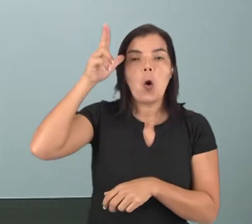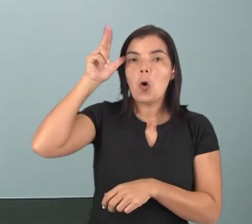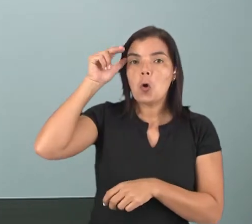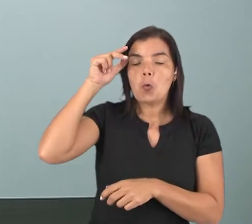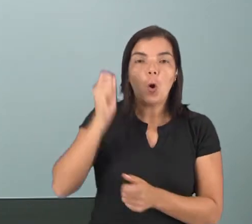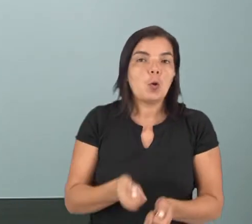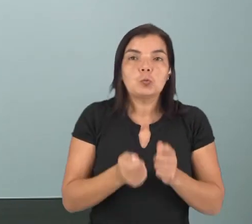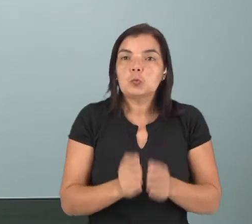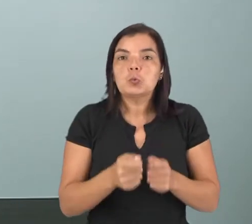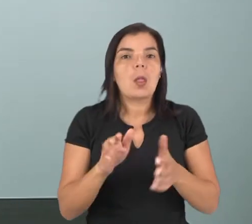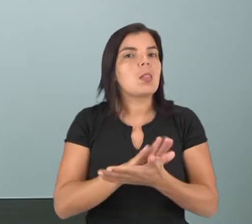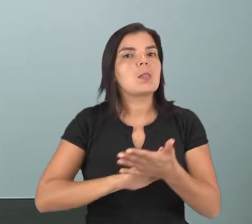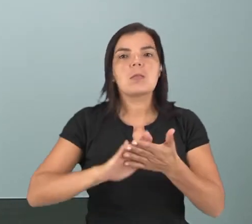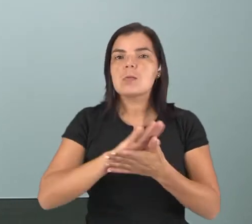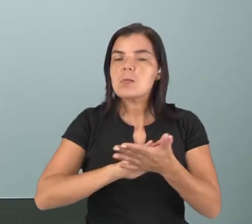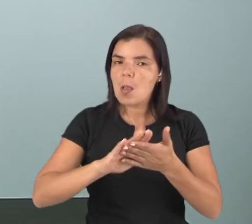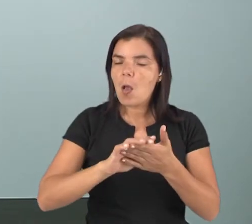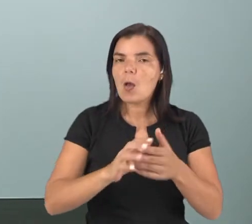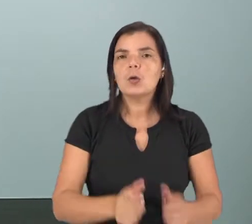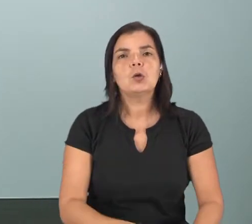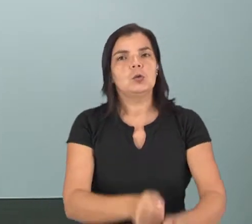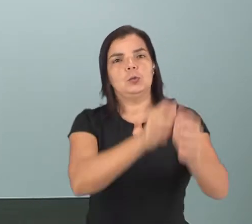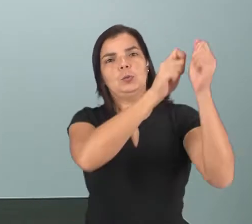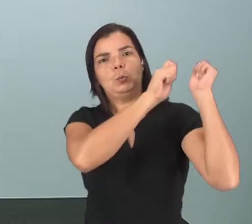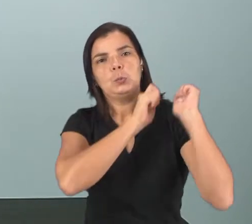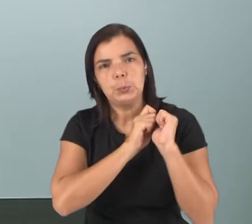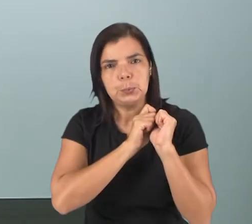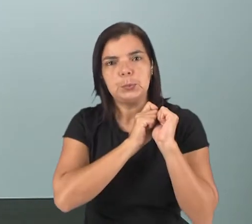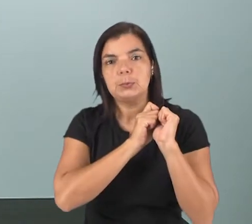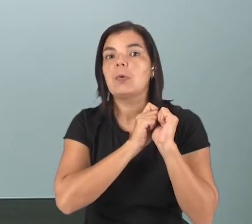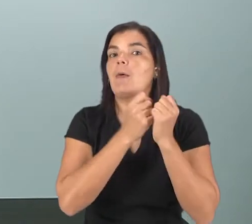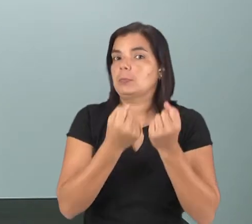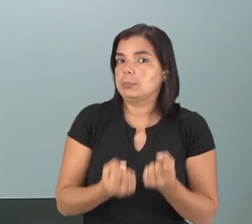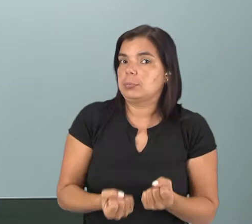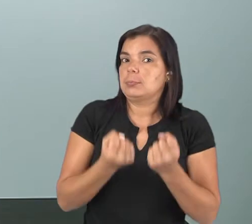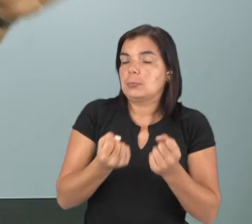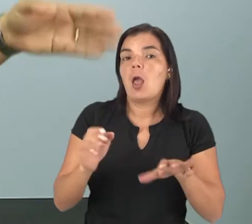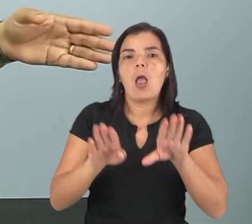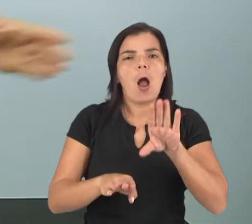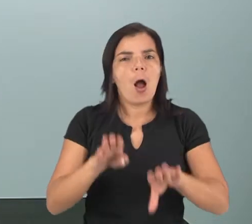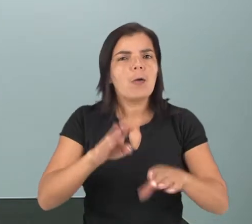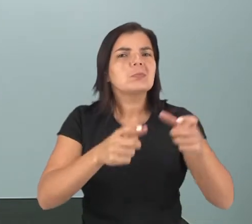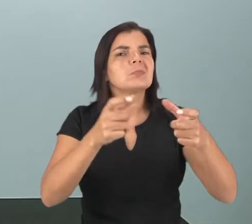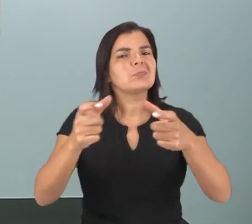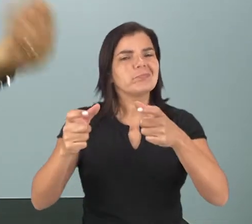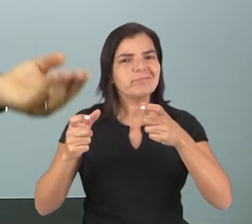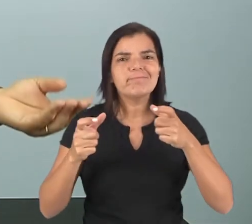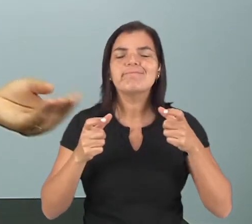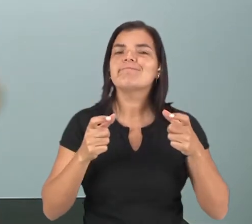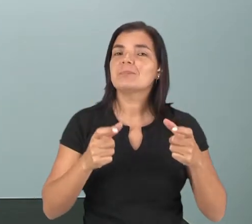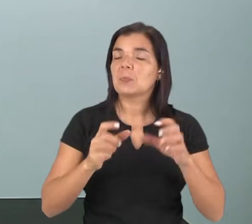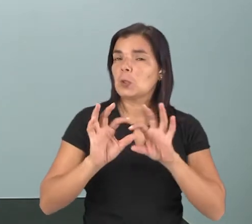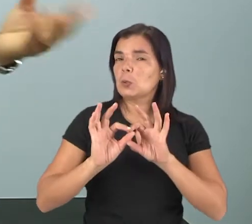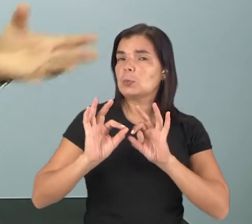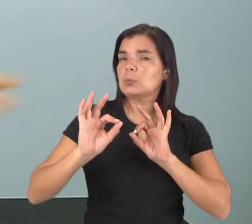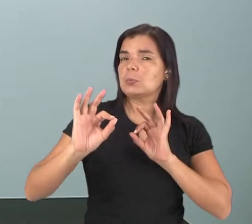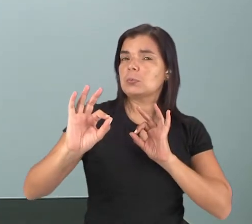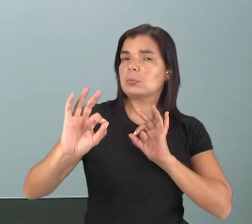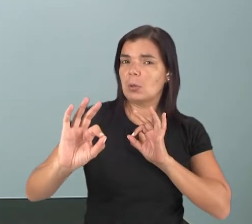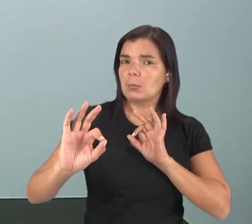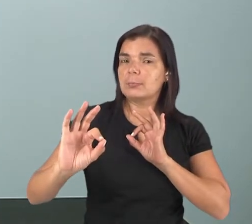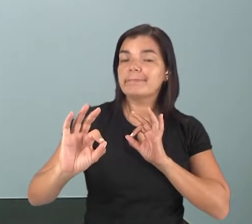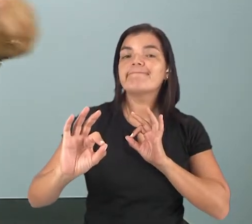carroças, nada disso. Era eles que levavam as coisas pesadas. E muitas vezes de lugares lugares